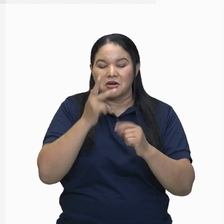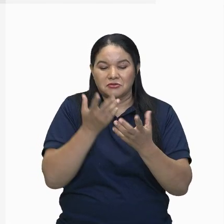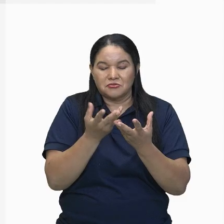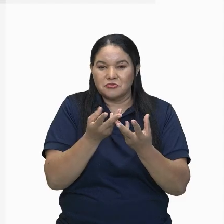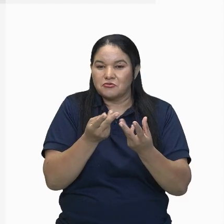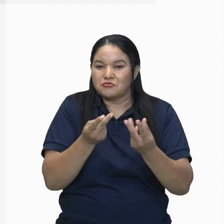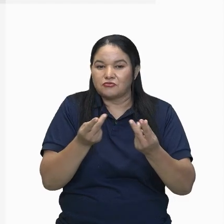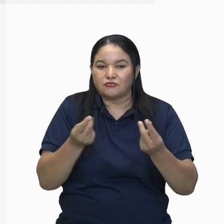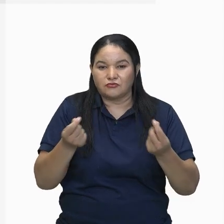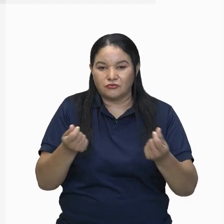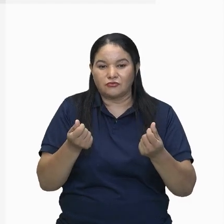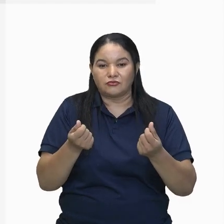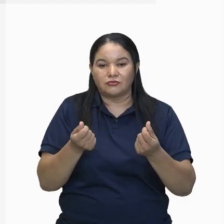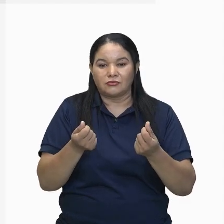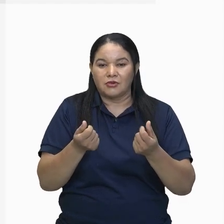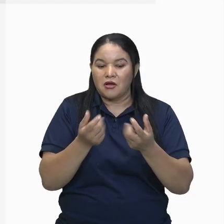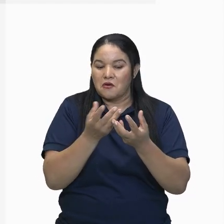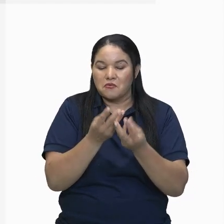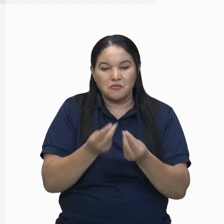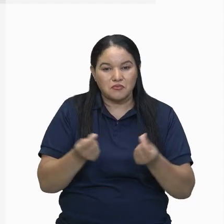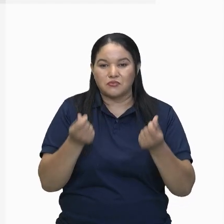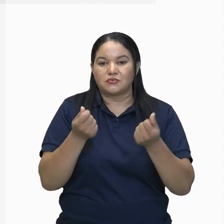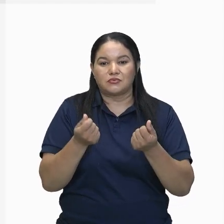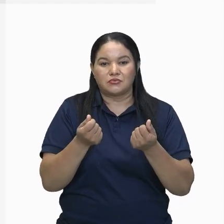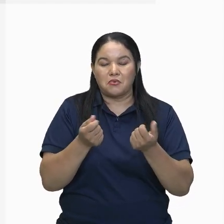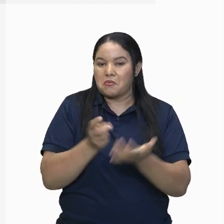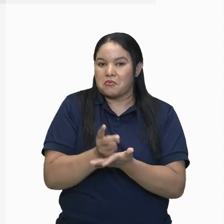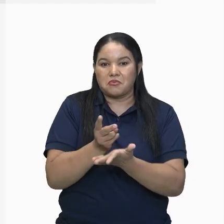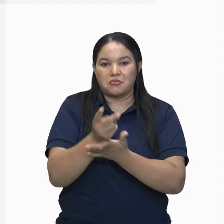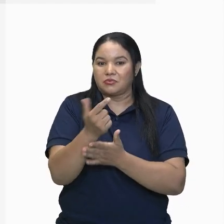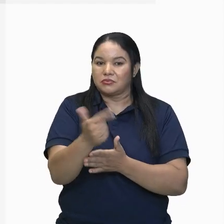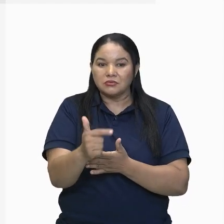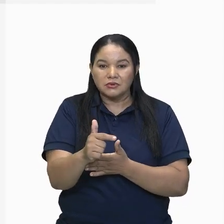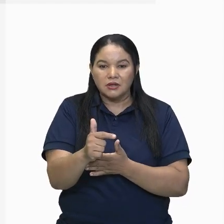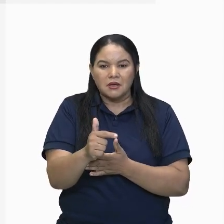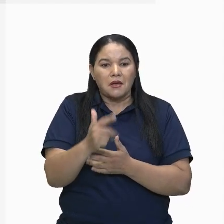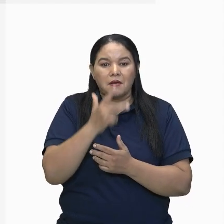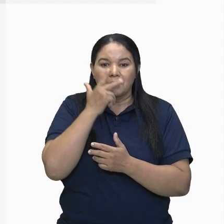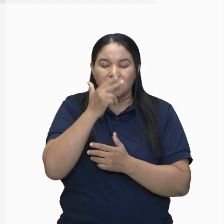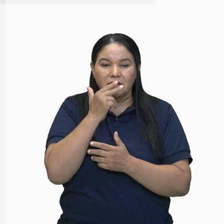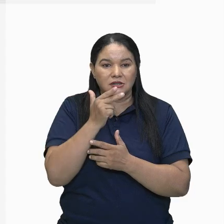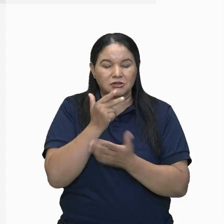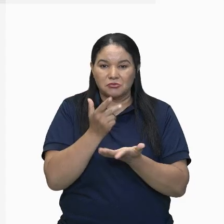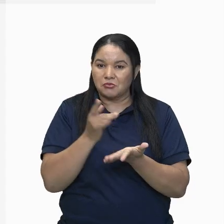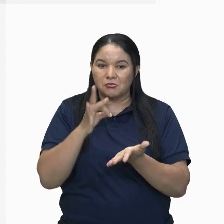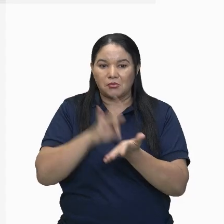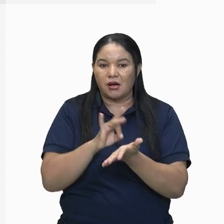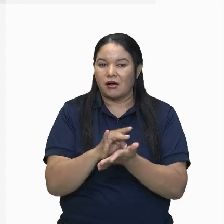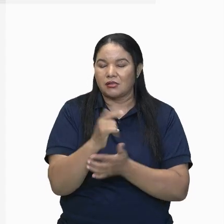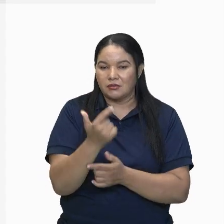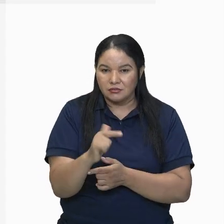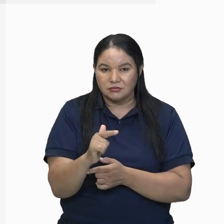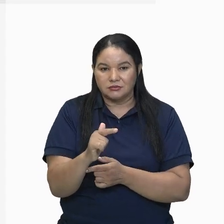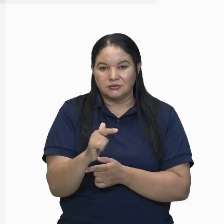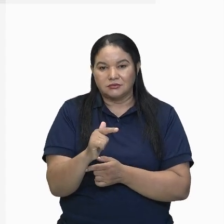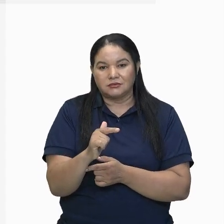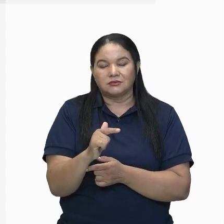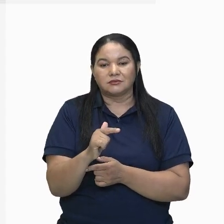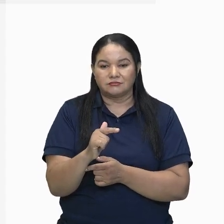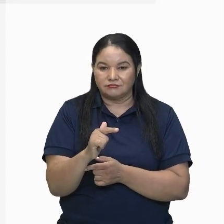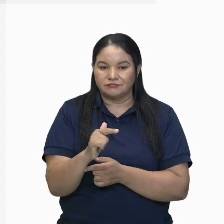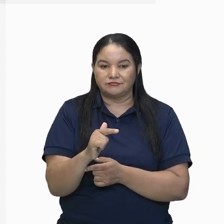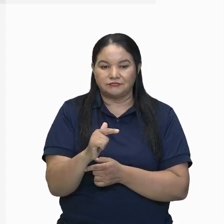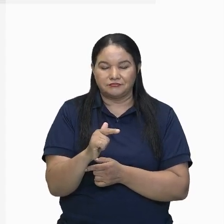Consistência. Não se sustentam mais, já não são mais absolutos e